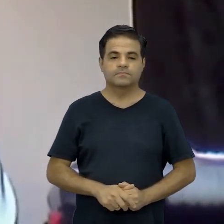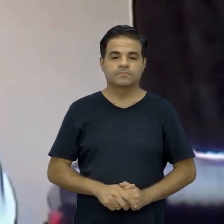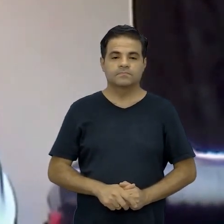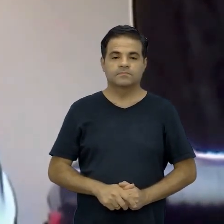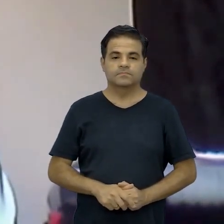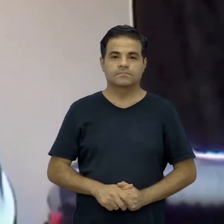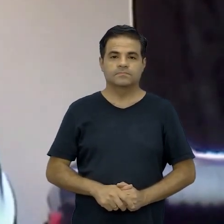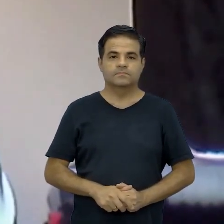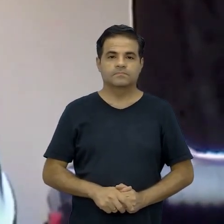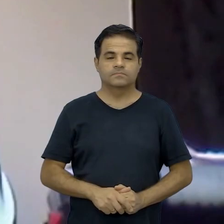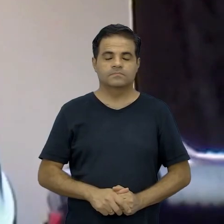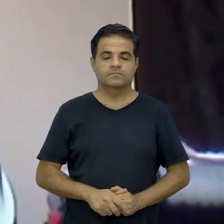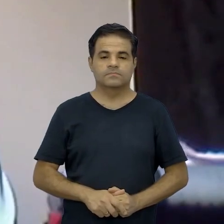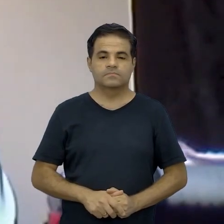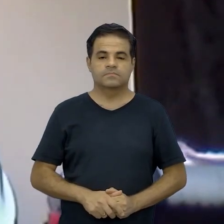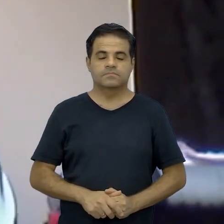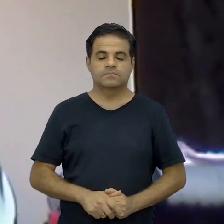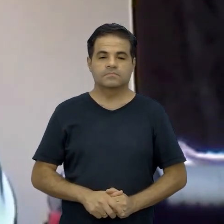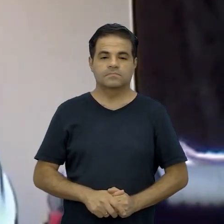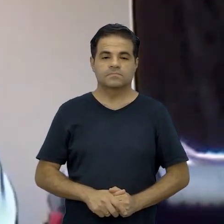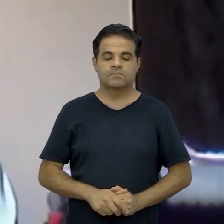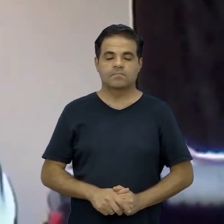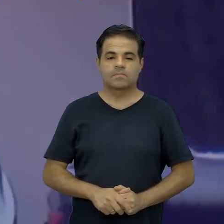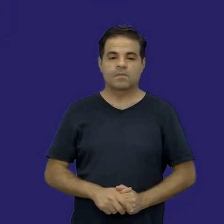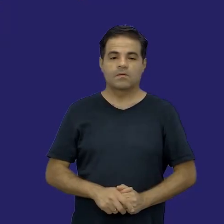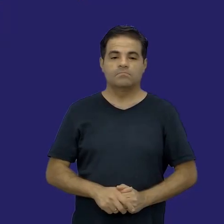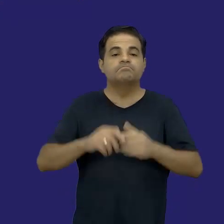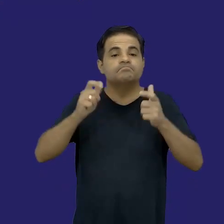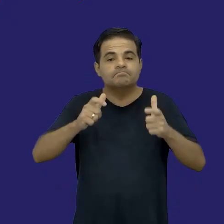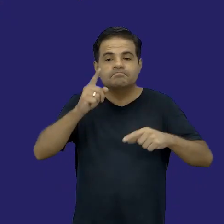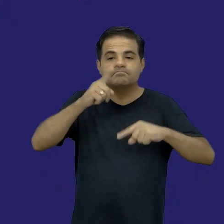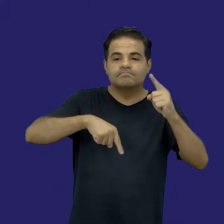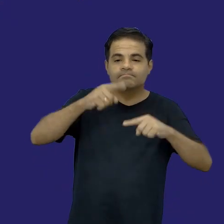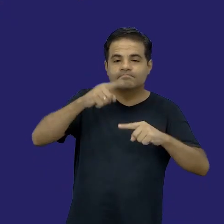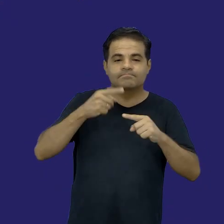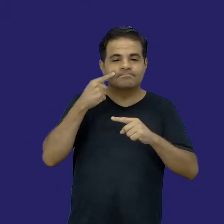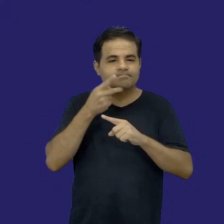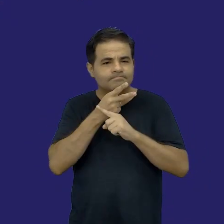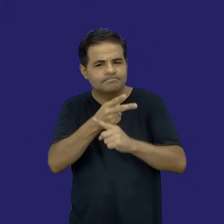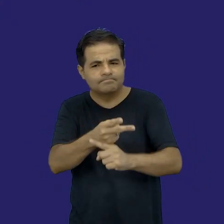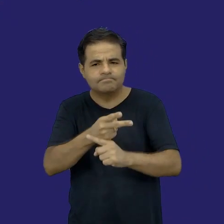Não está correto, meu Deus. Cadê o material?